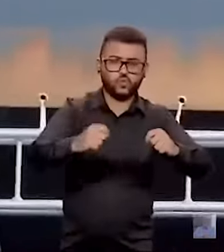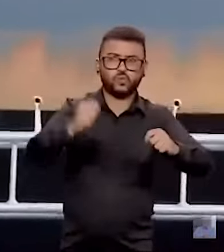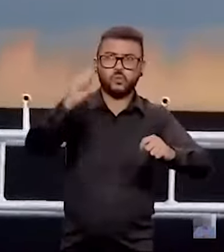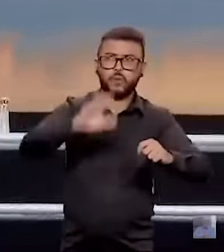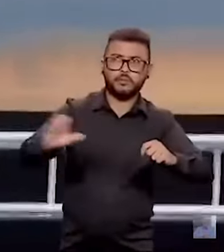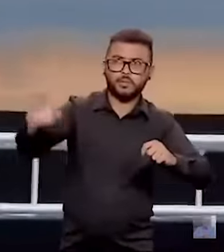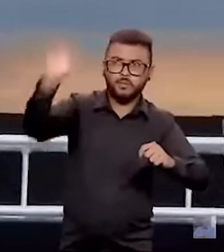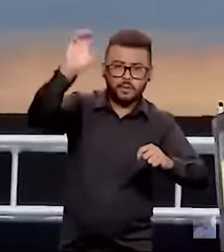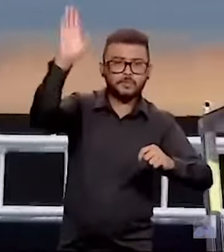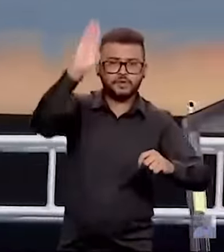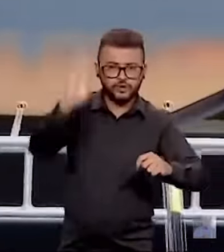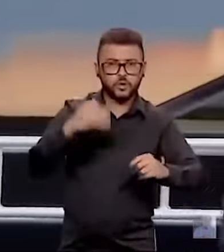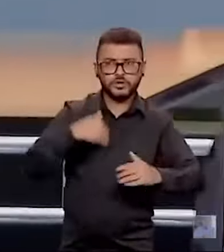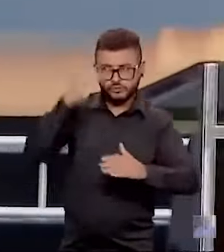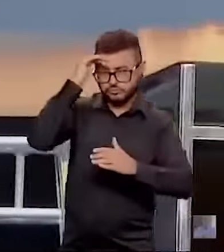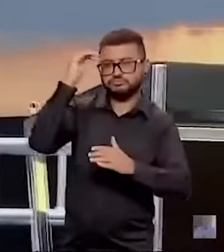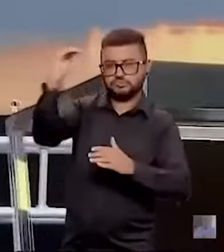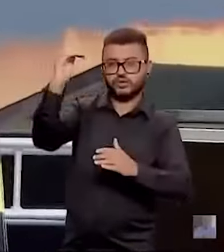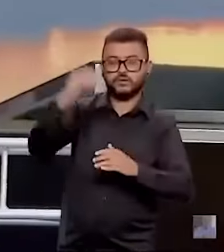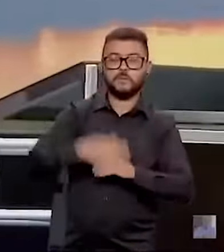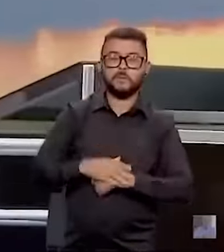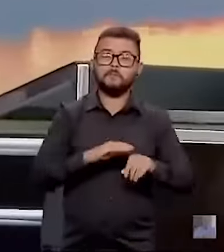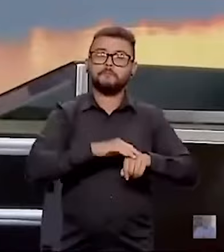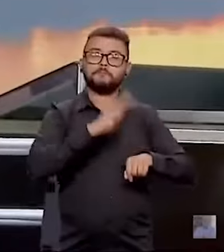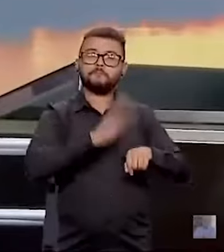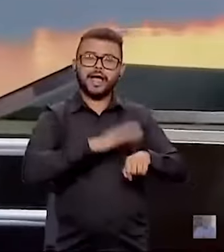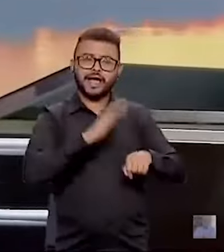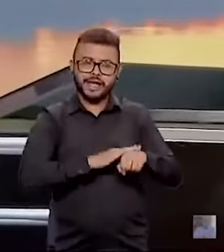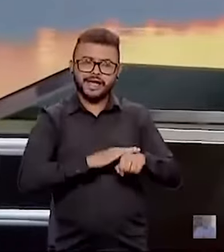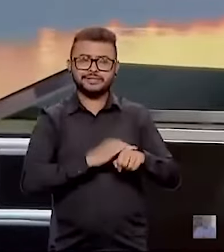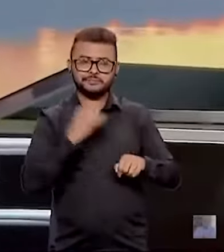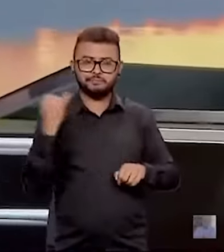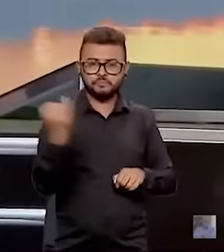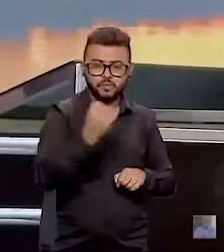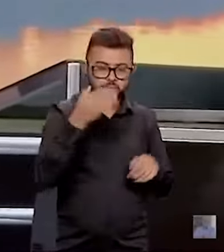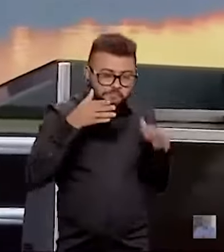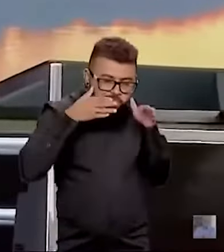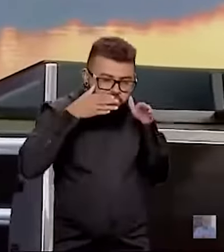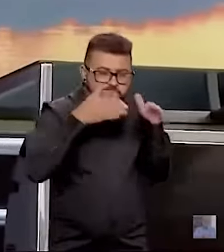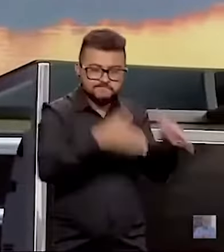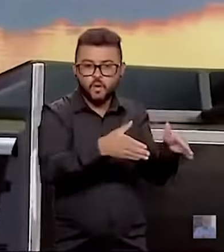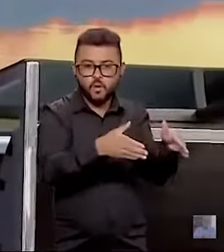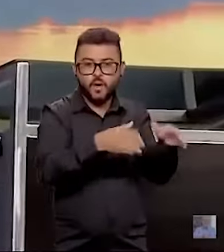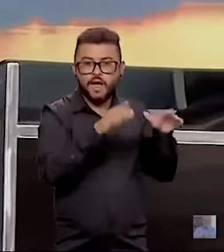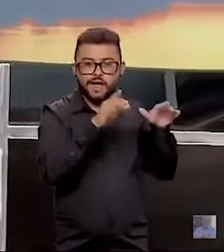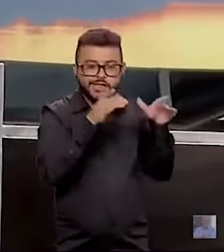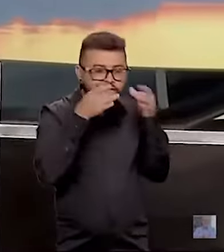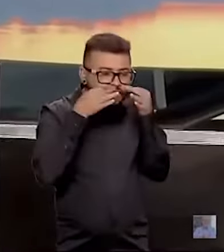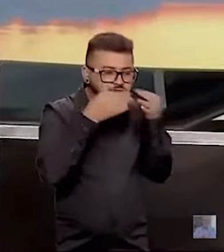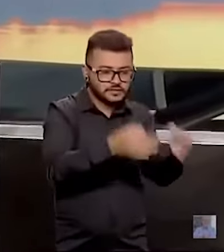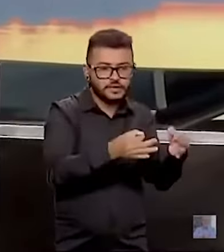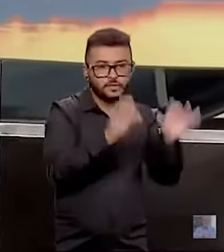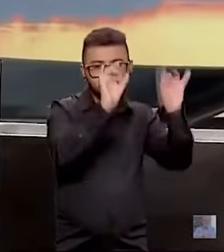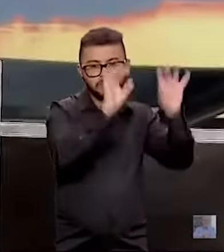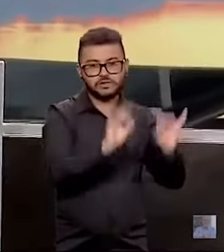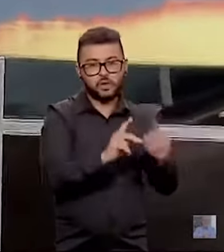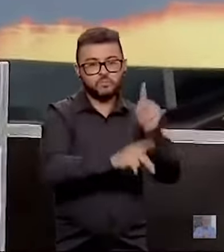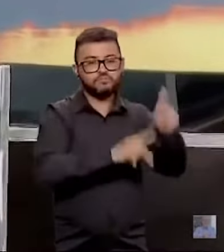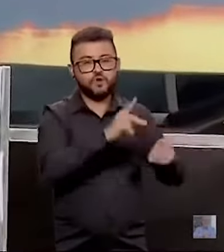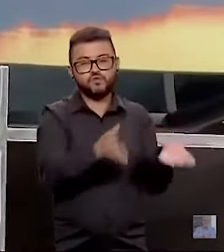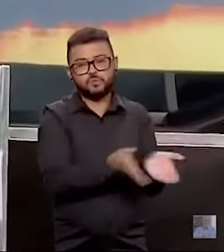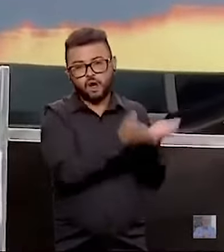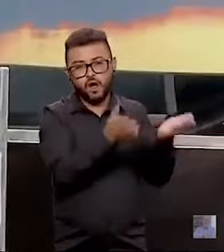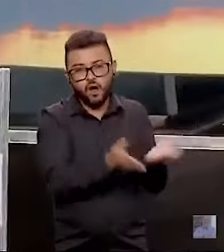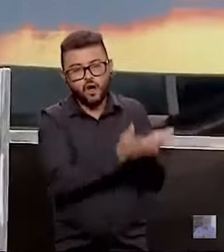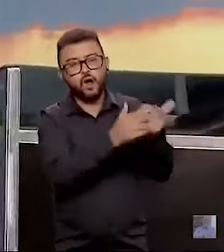todo mundo, mas eu quero que as pessoas saibam que eu vou dar uma atenção especial para o povo mais